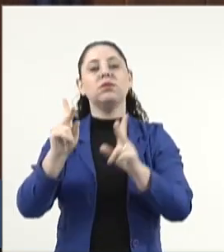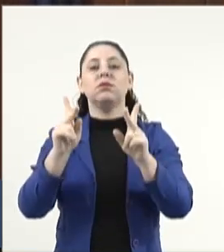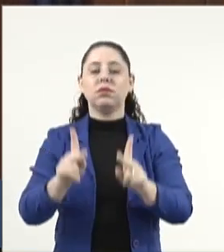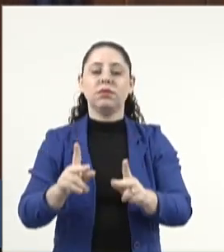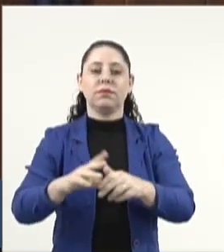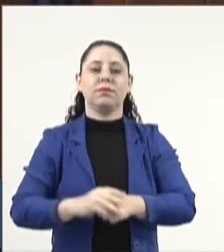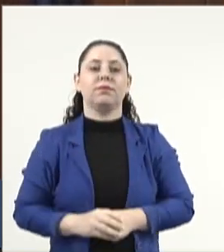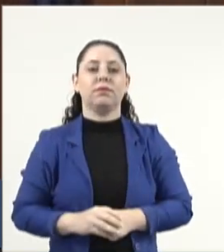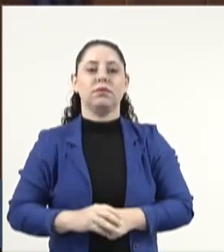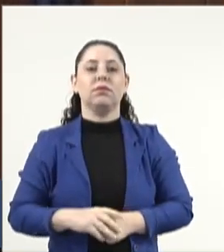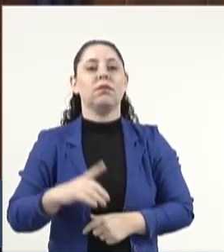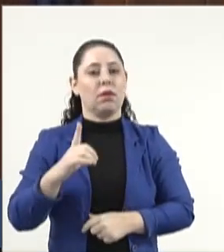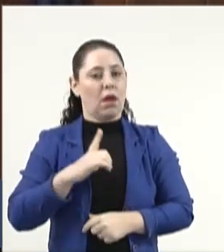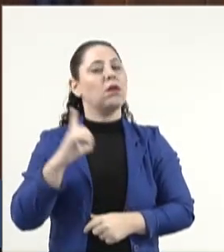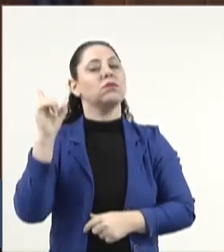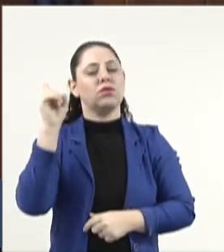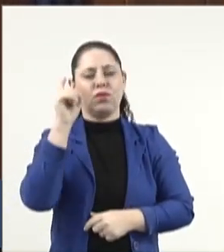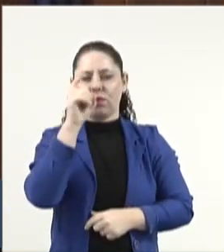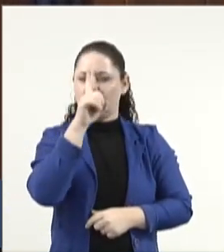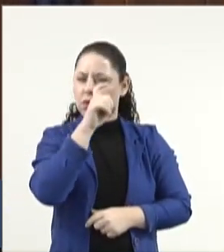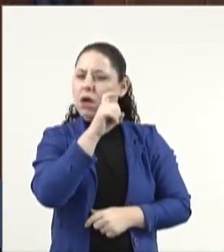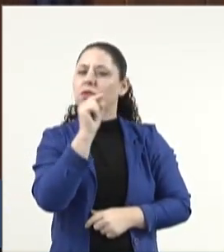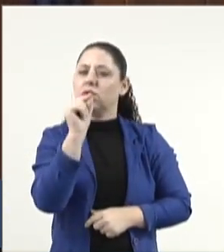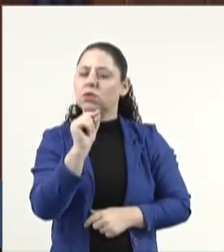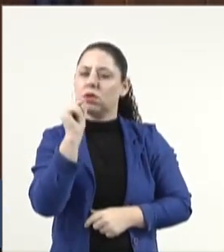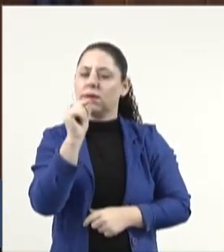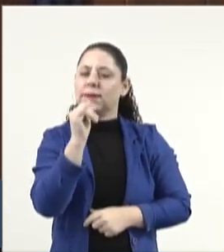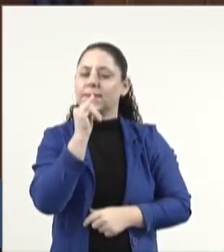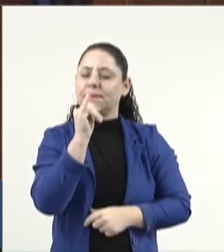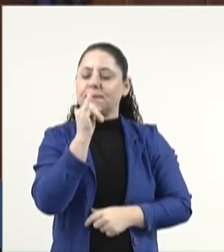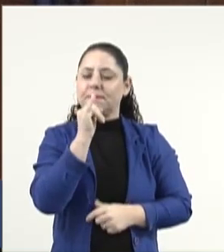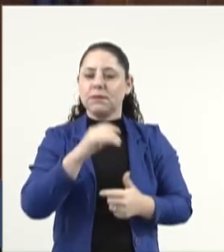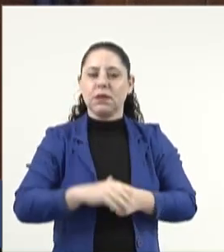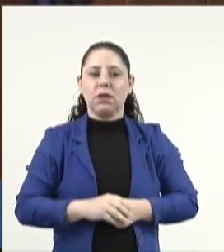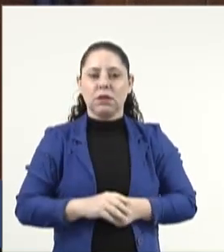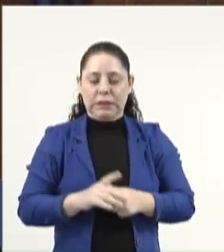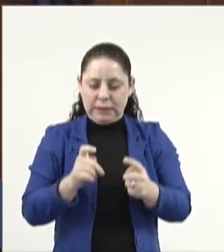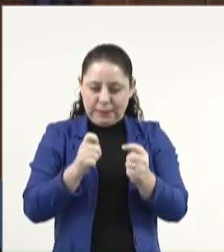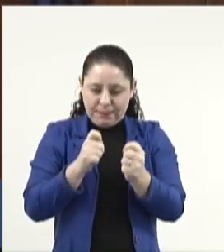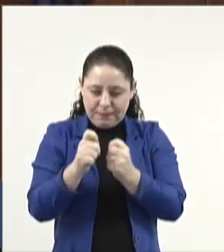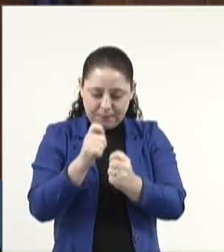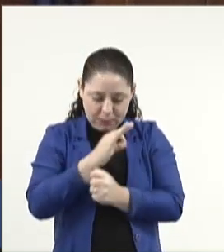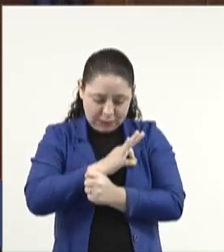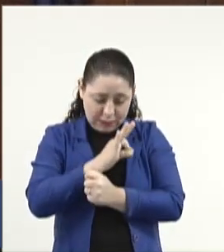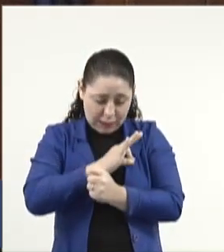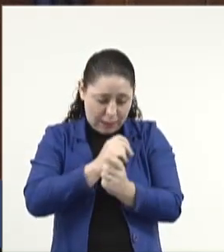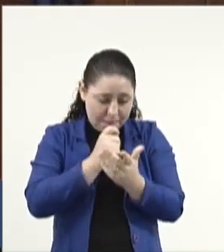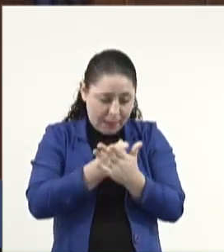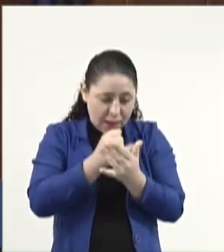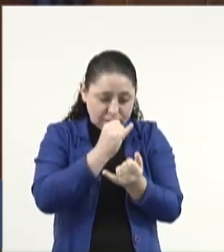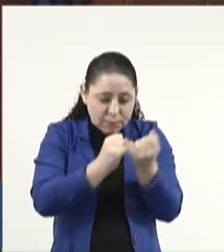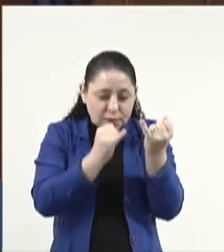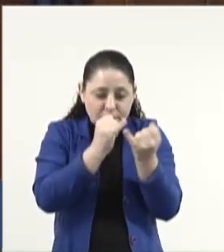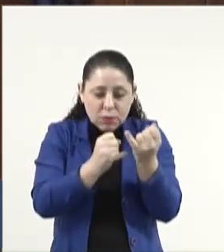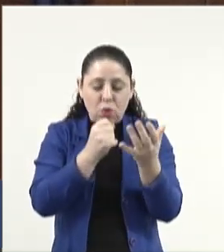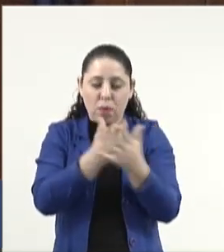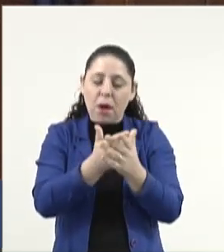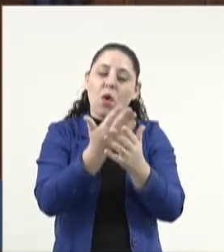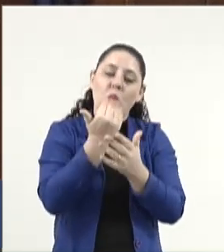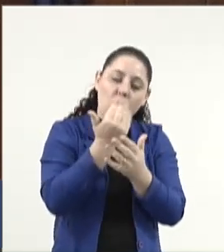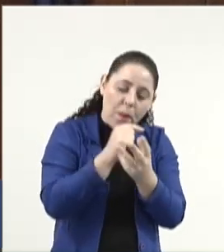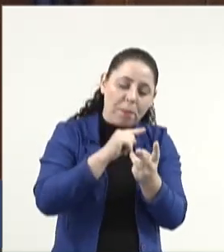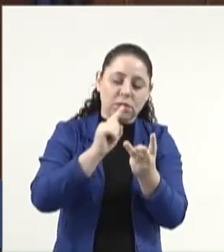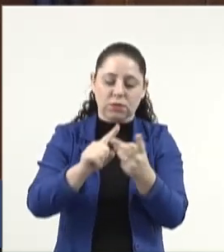E quem tem muita dificuldade para manter o seu orçamento doméstico, comprando